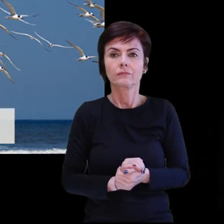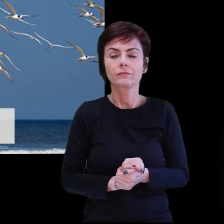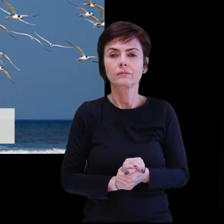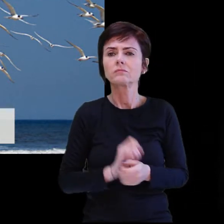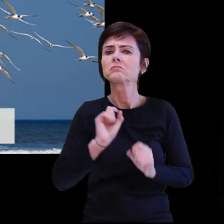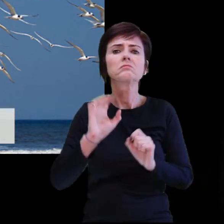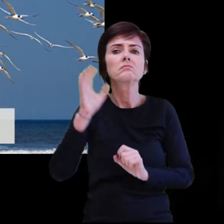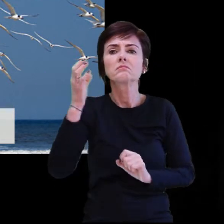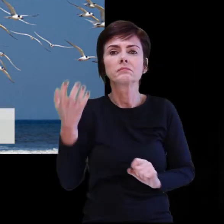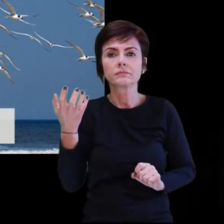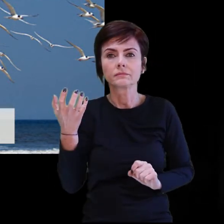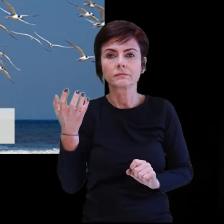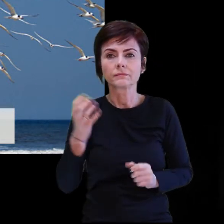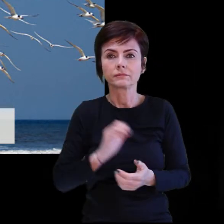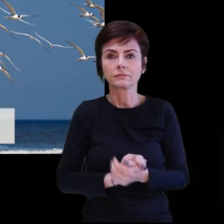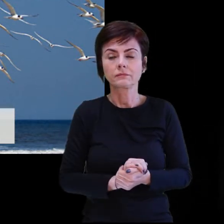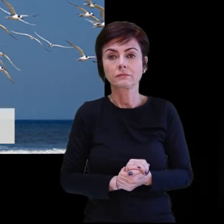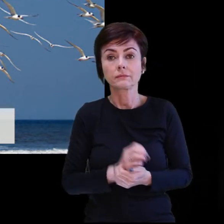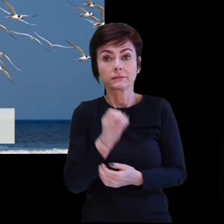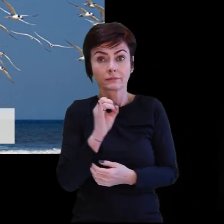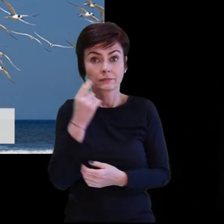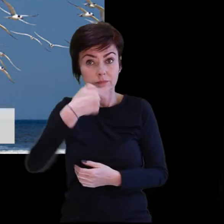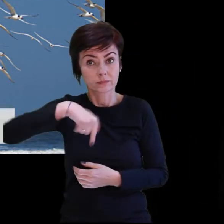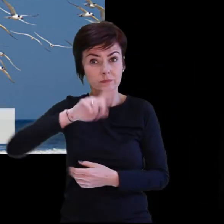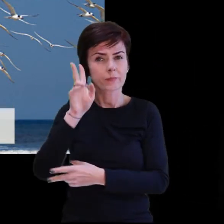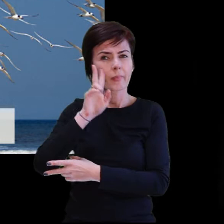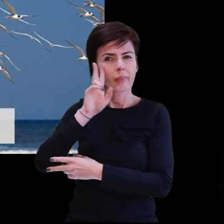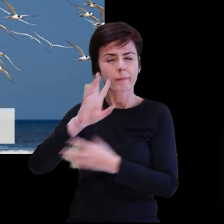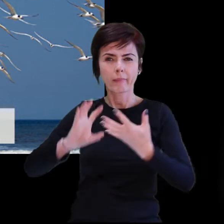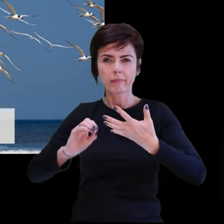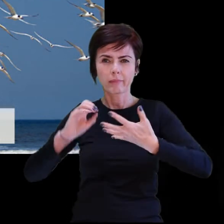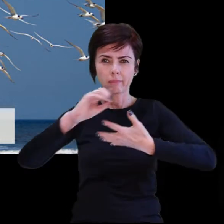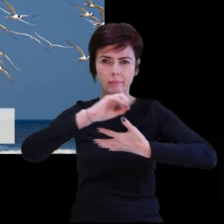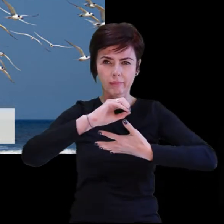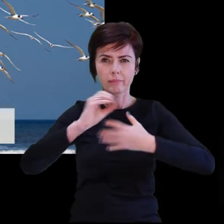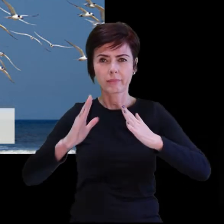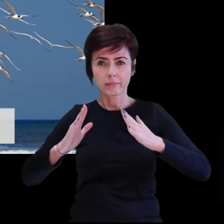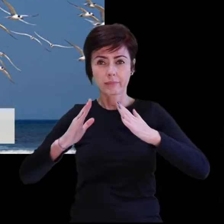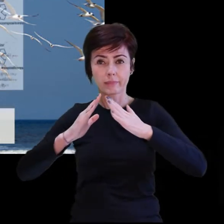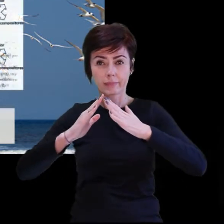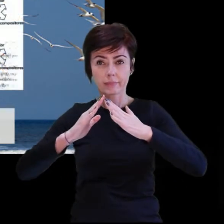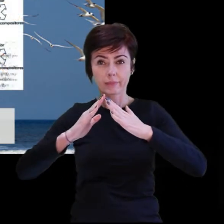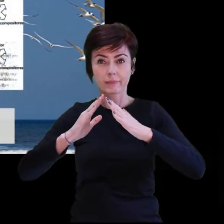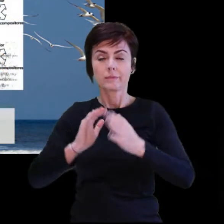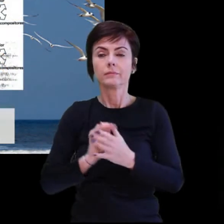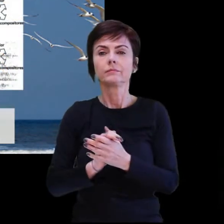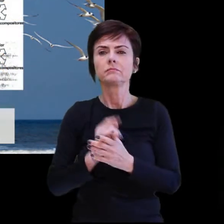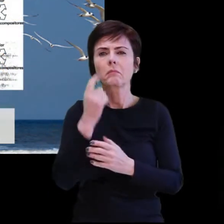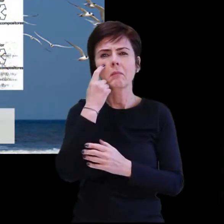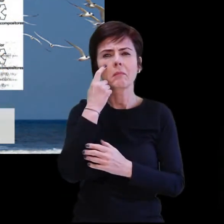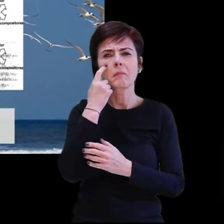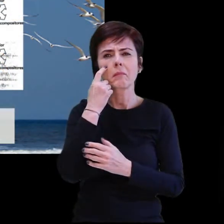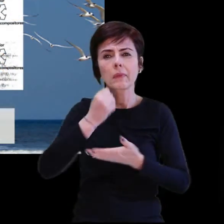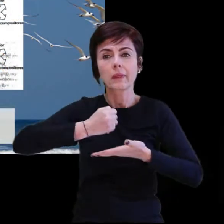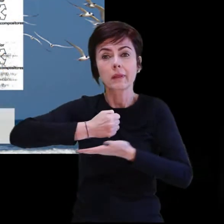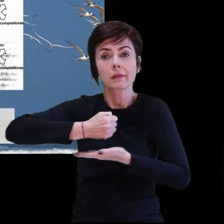ou biomagnificação. O que acontece é que, se a gente lembrar da cadeia trófica, da pirâmide trófica, a gente